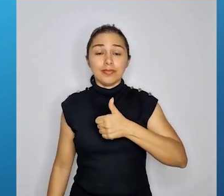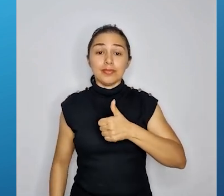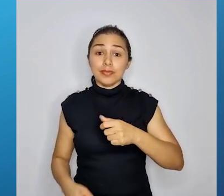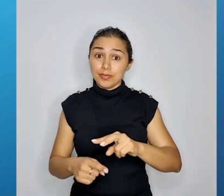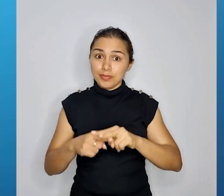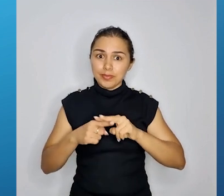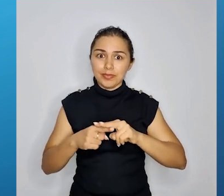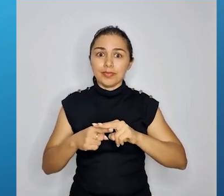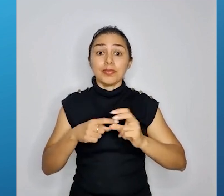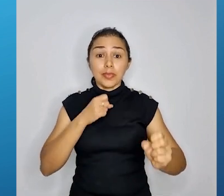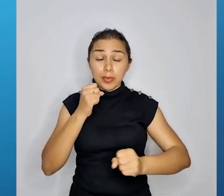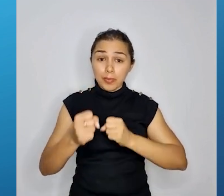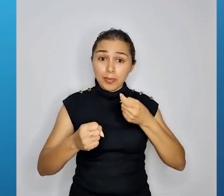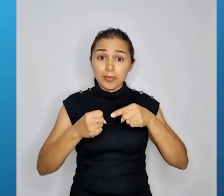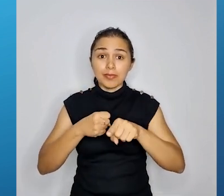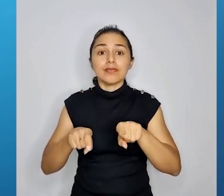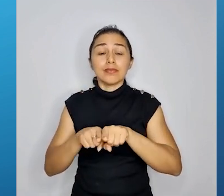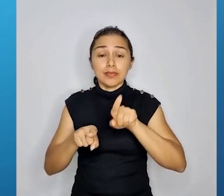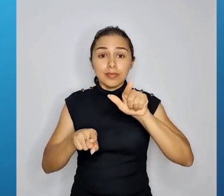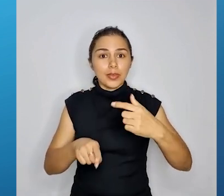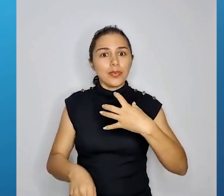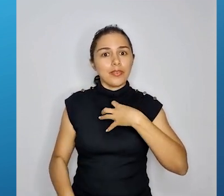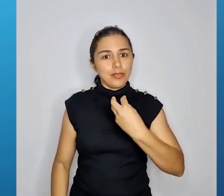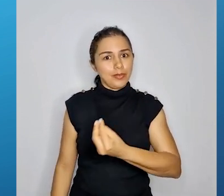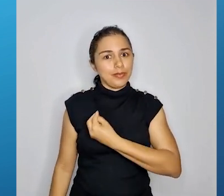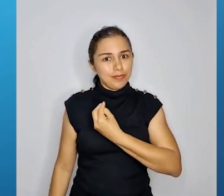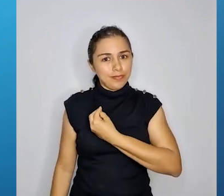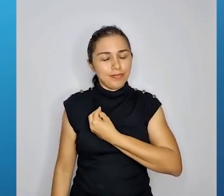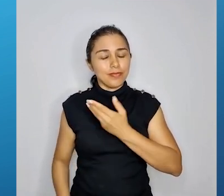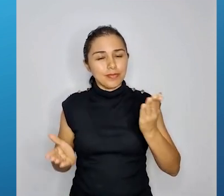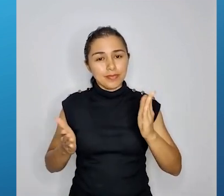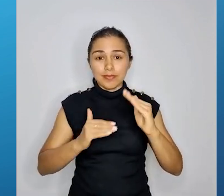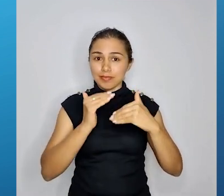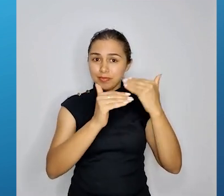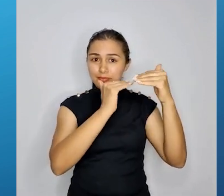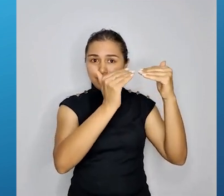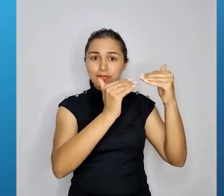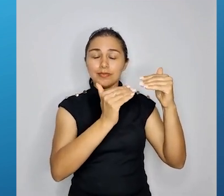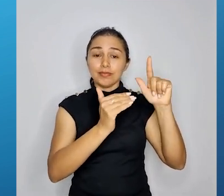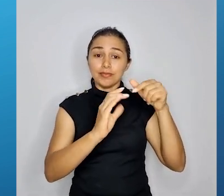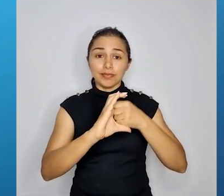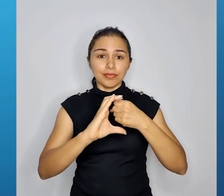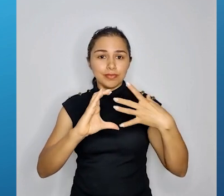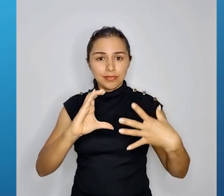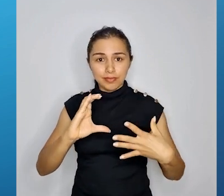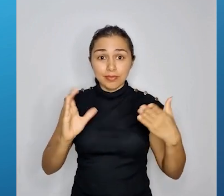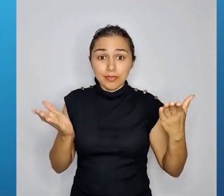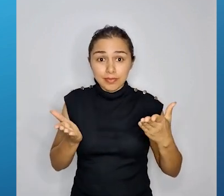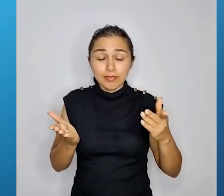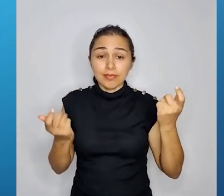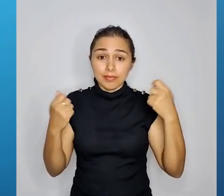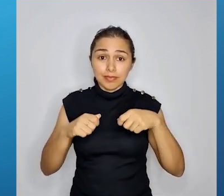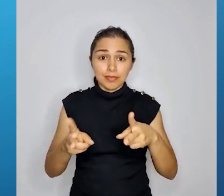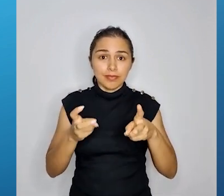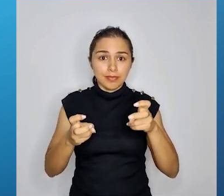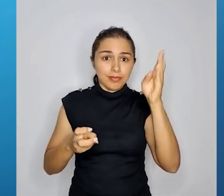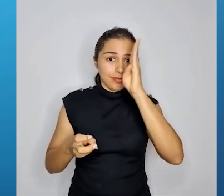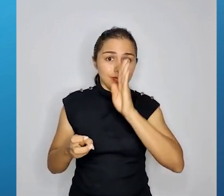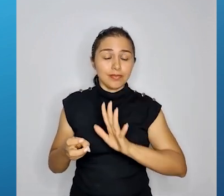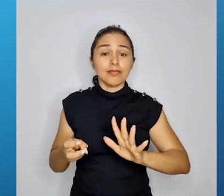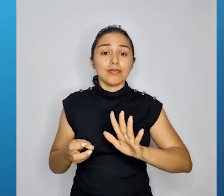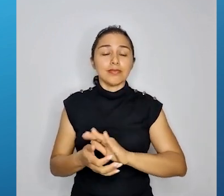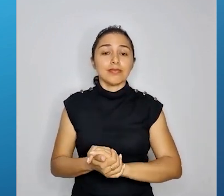um estilo de vida bem desenvolvida. Hoje no Brasil, esse aspecto, né,